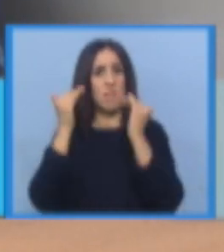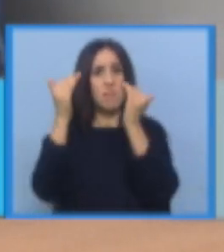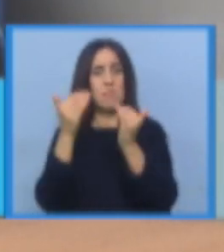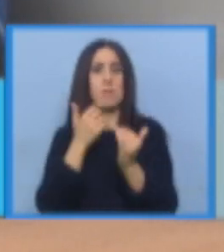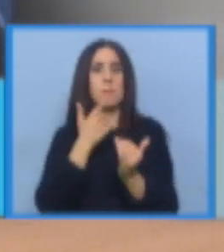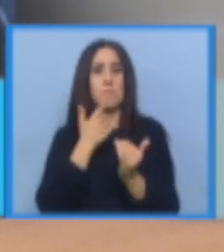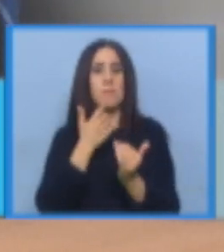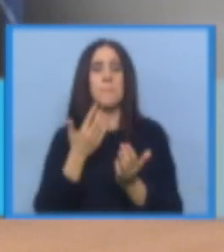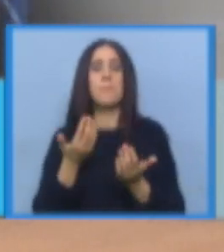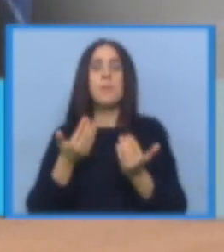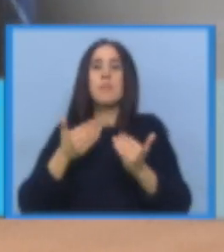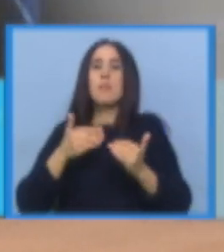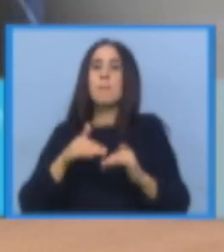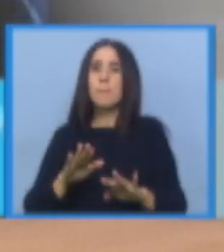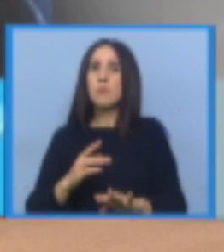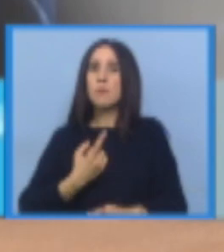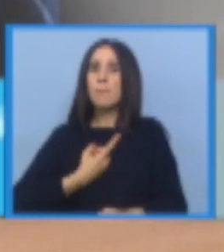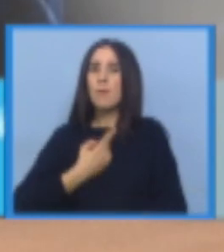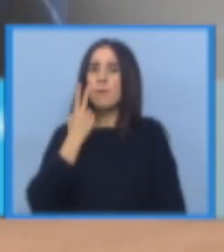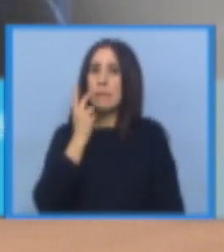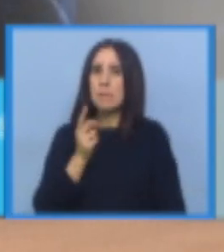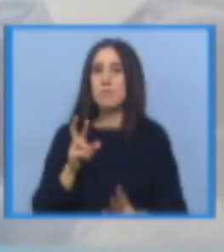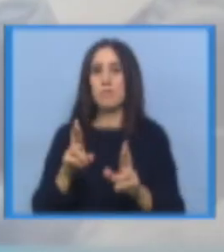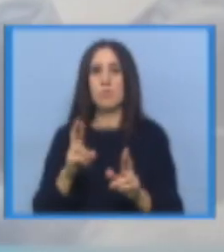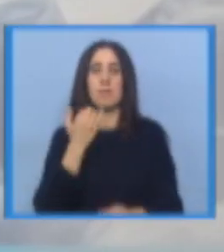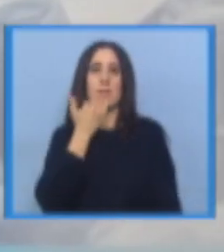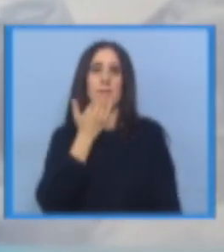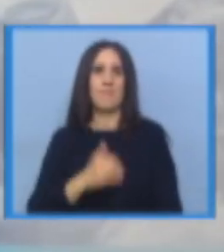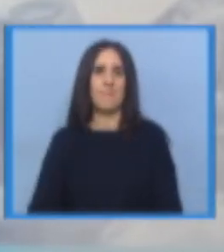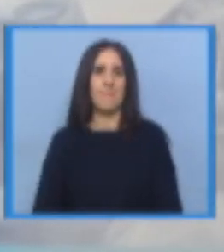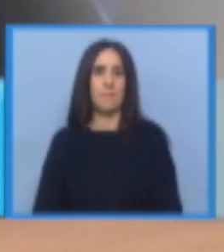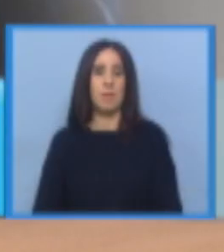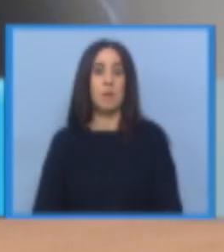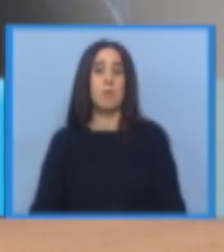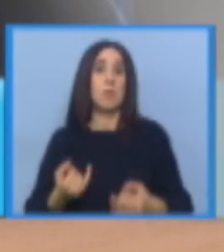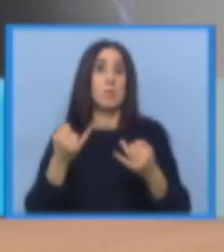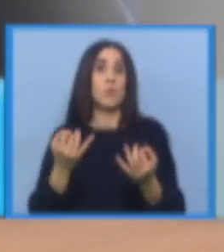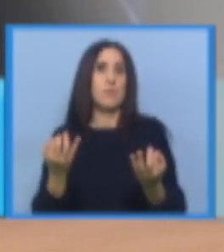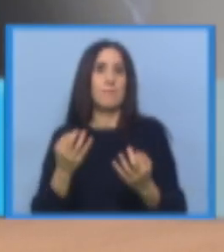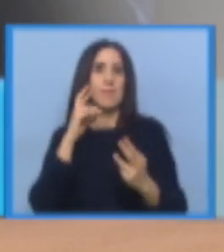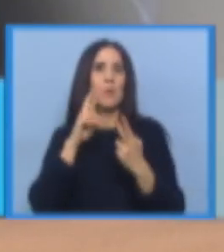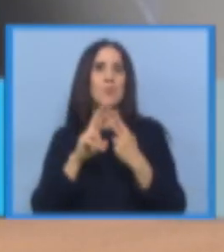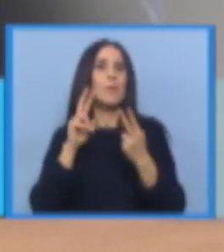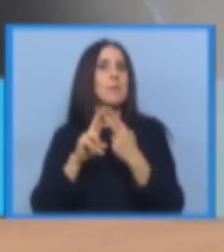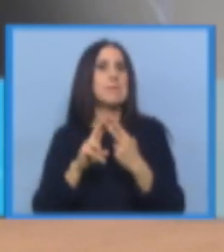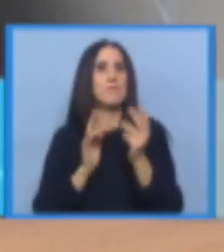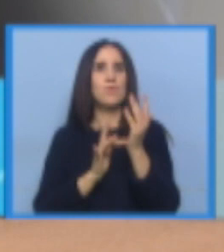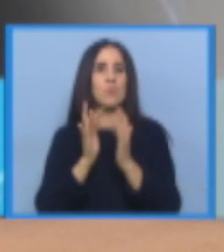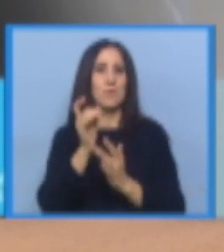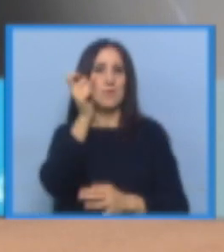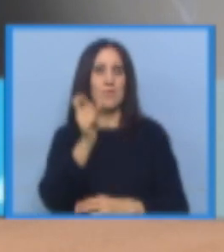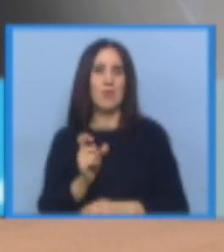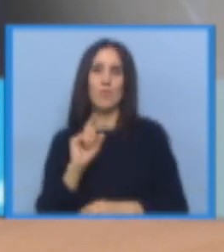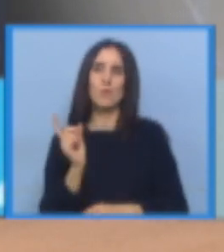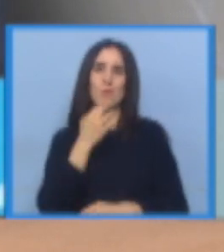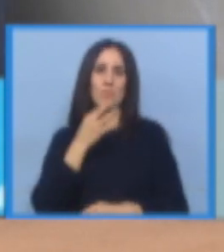avançadas. Mas é preciso viver isso com esperança e com alegria. E depois, evidentemente, o encontro com Jesus Cristo é o encontro